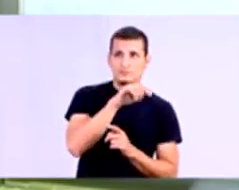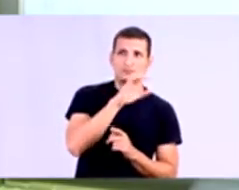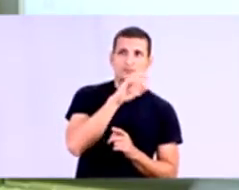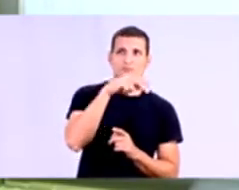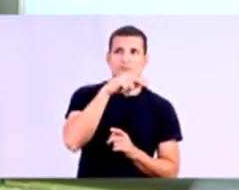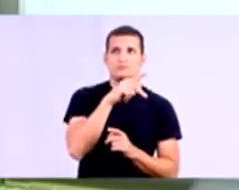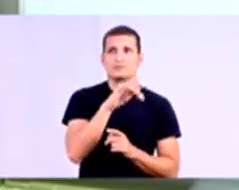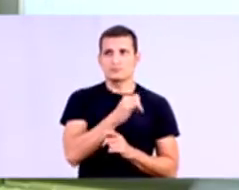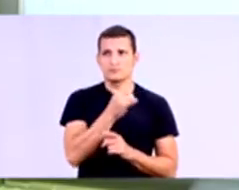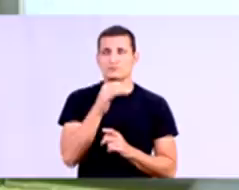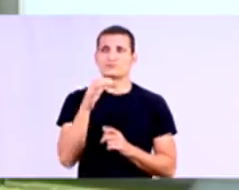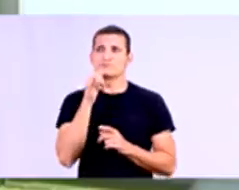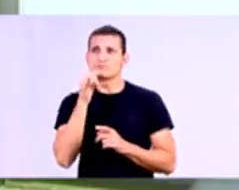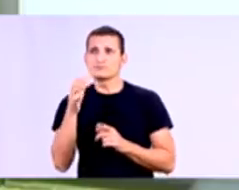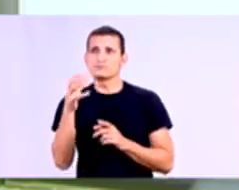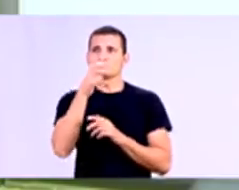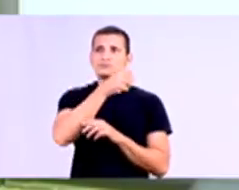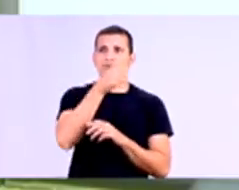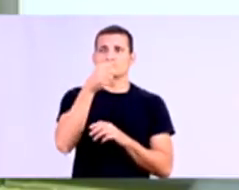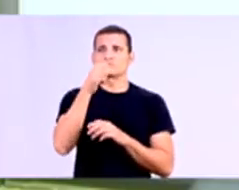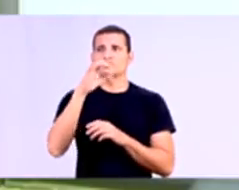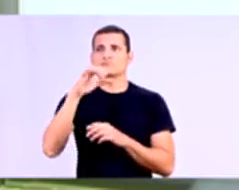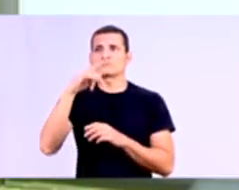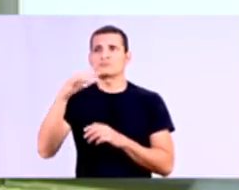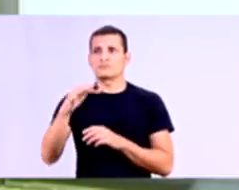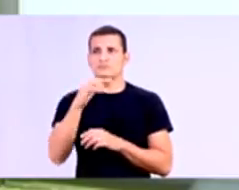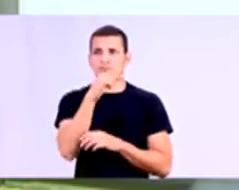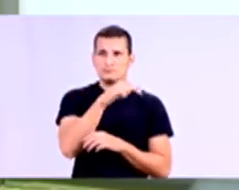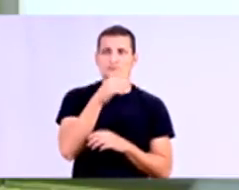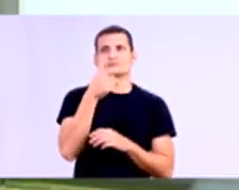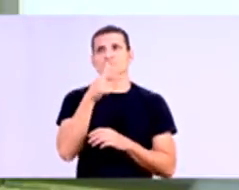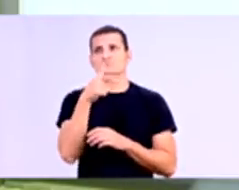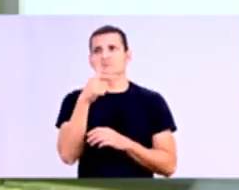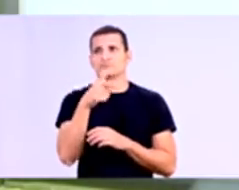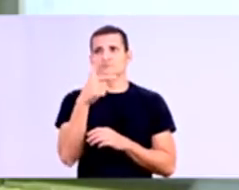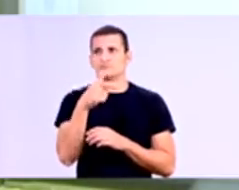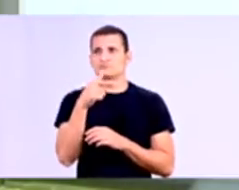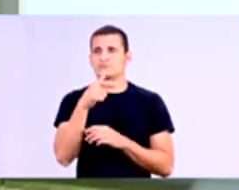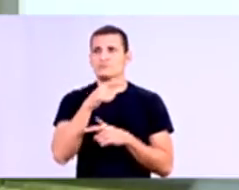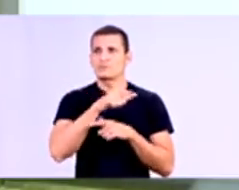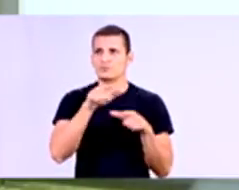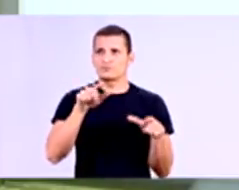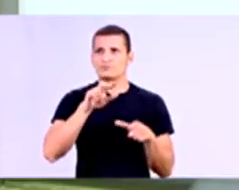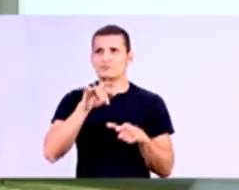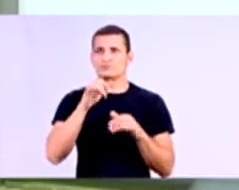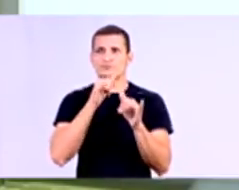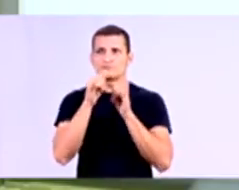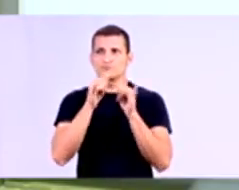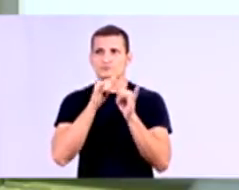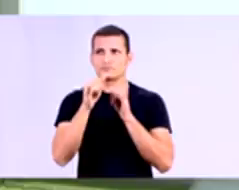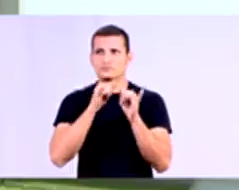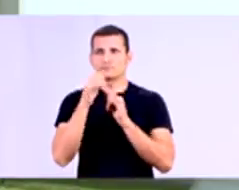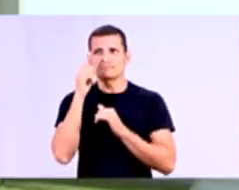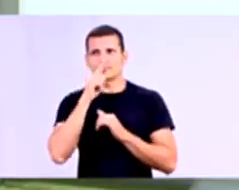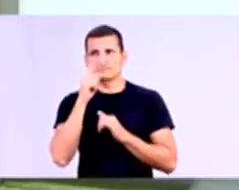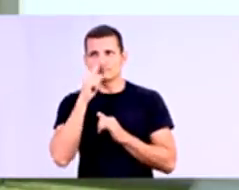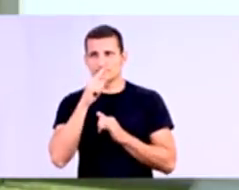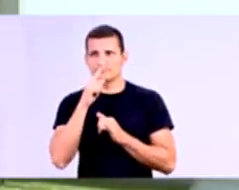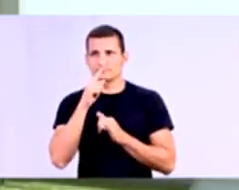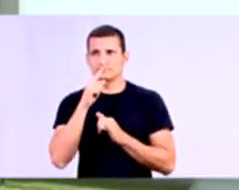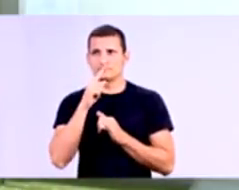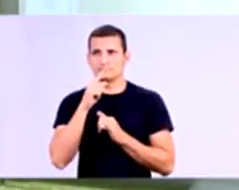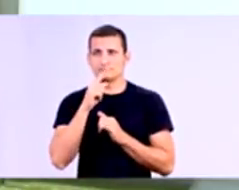tento buscar o CPF dentro de pessoa jurídica, não vai existir. Então, ele vai dar essa informação como falha, uma informação